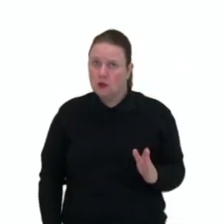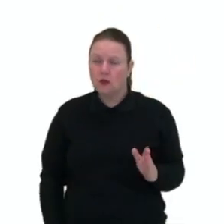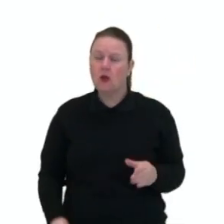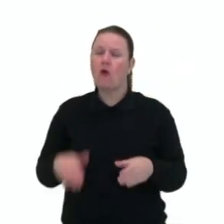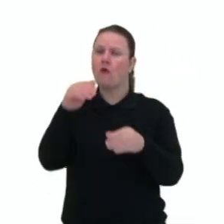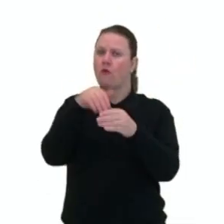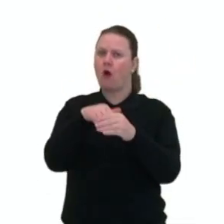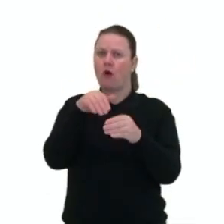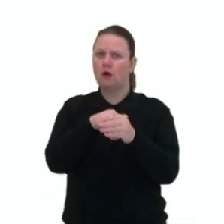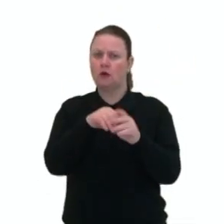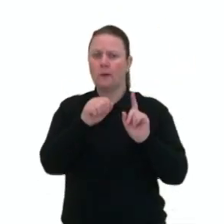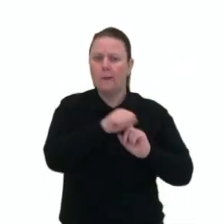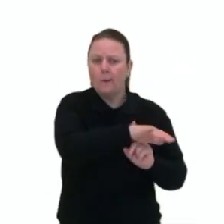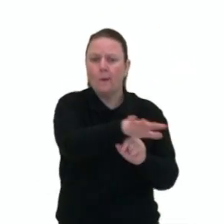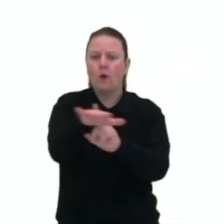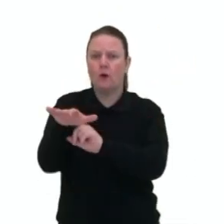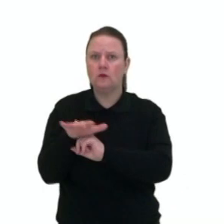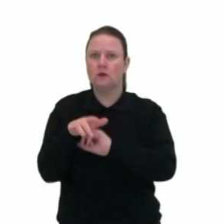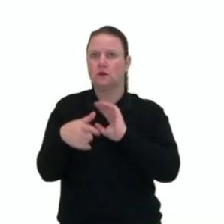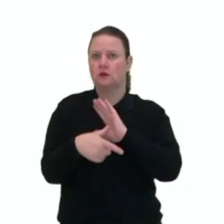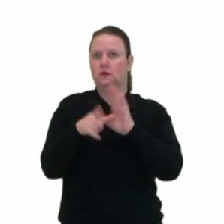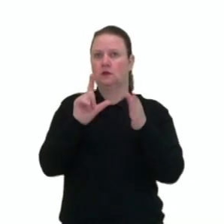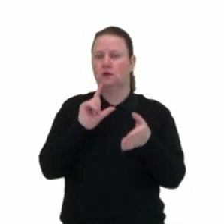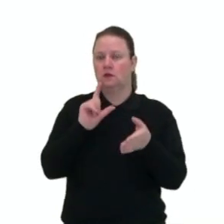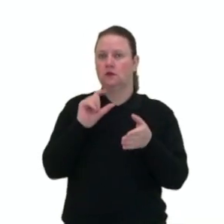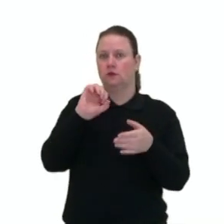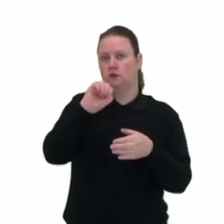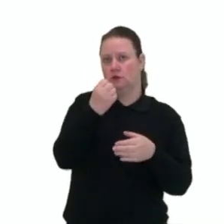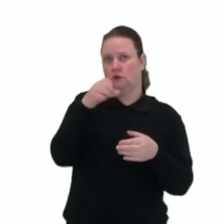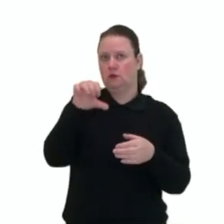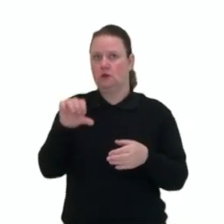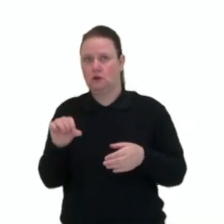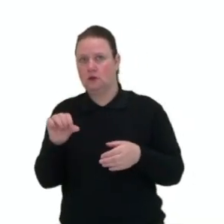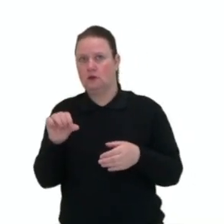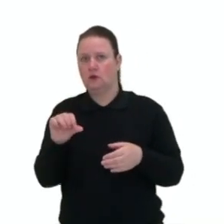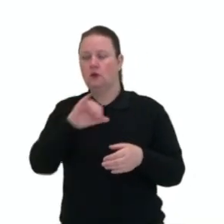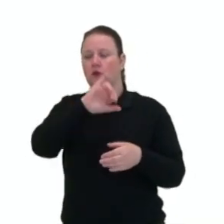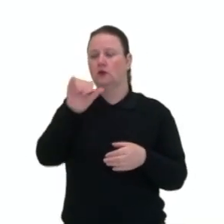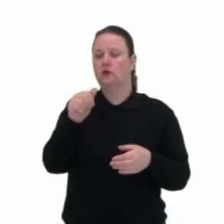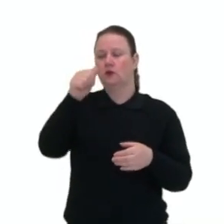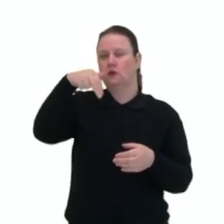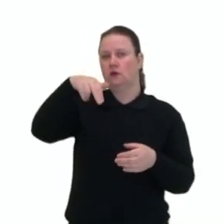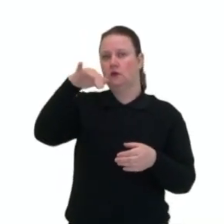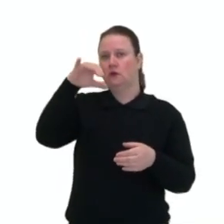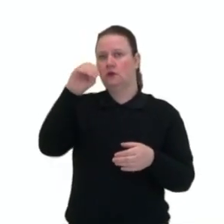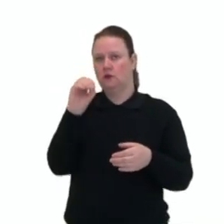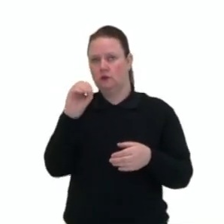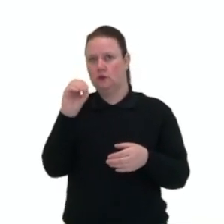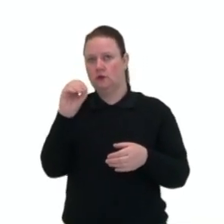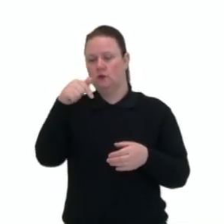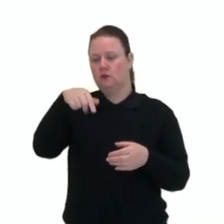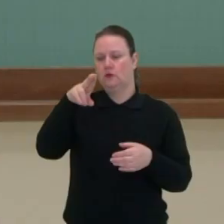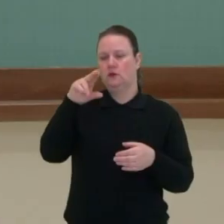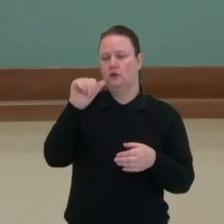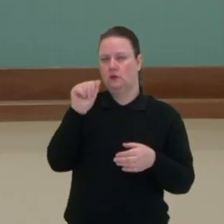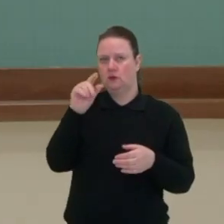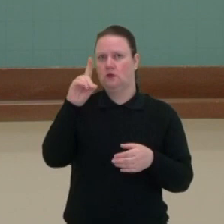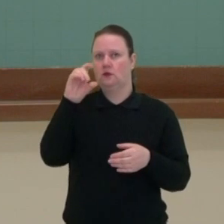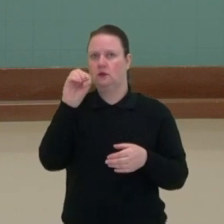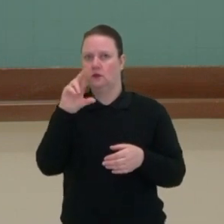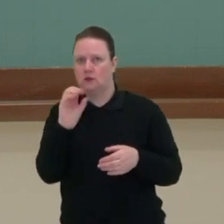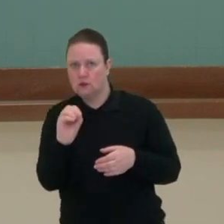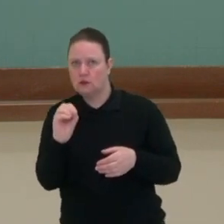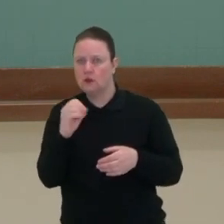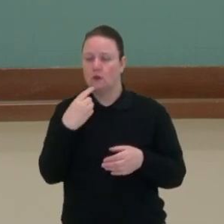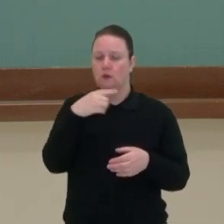voto popular antes de 1989 foi Jânio Quadros em 1960 e ele veio a